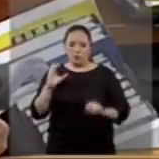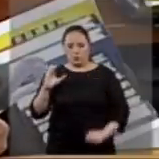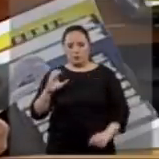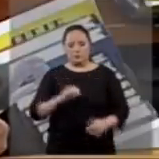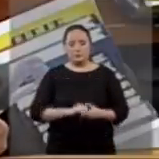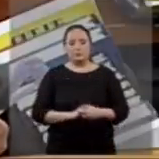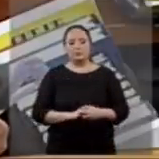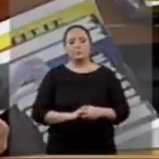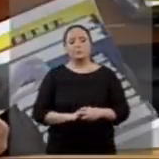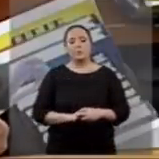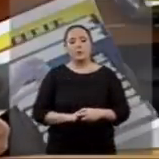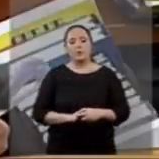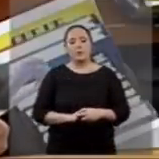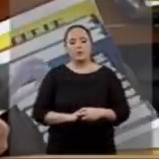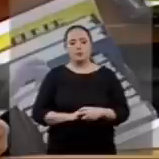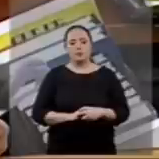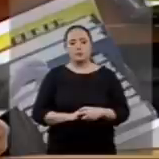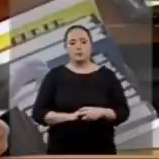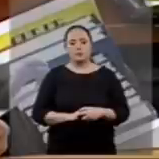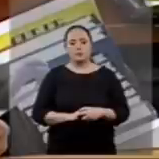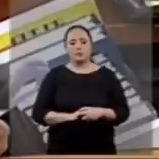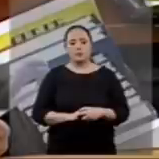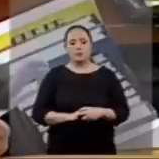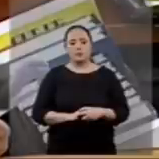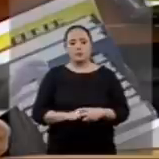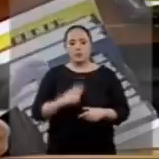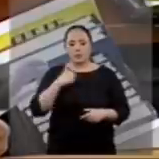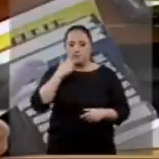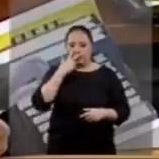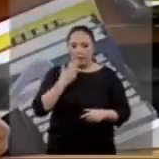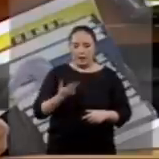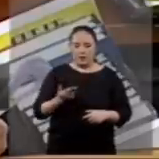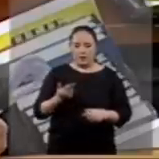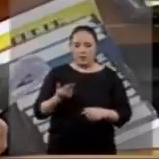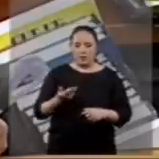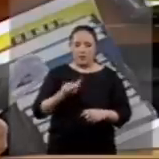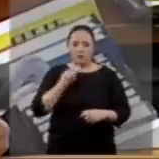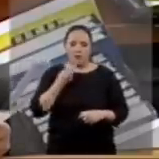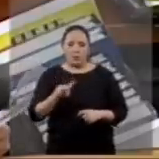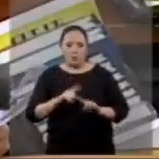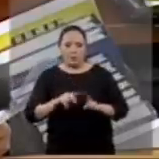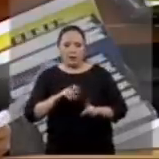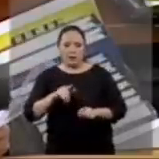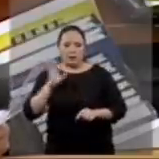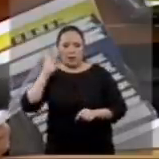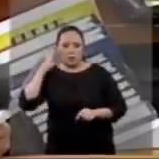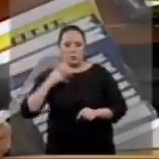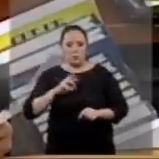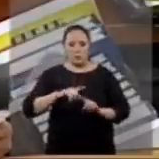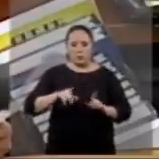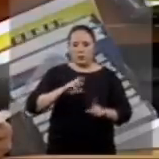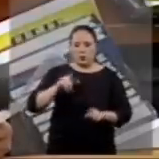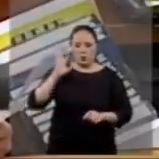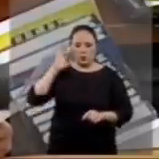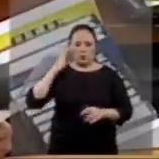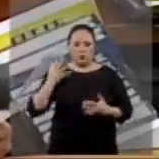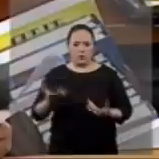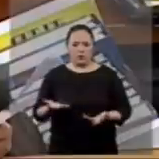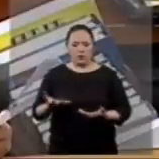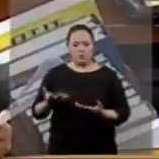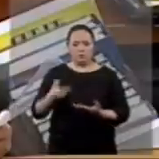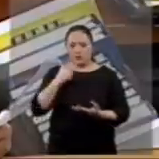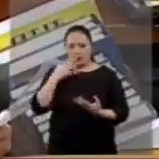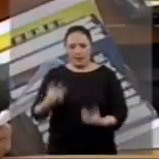período de vigência, o dito pelo não dito. Salva-se a lei em detrimento da Carta da